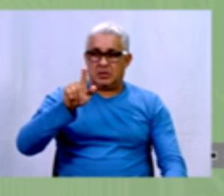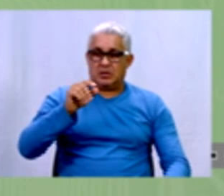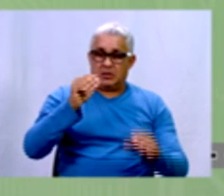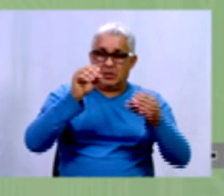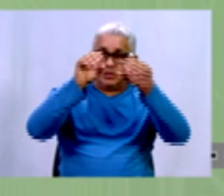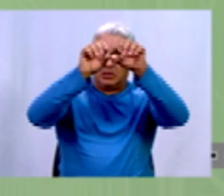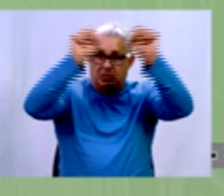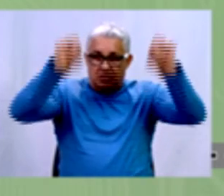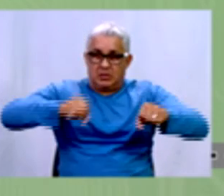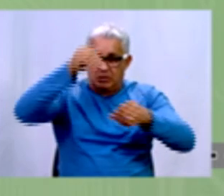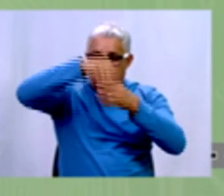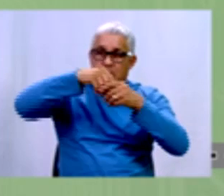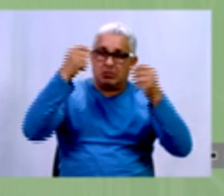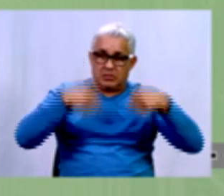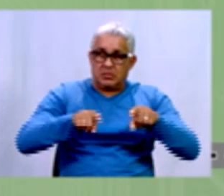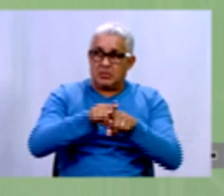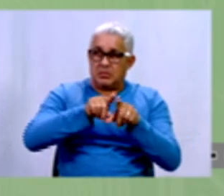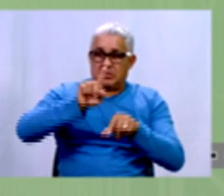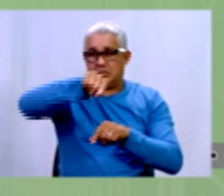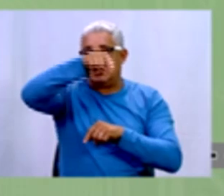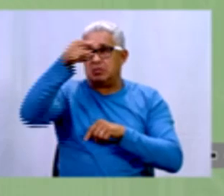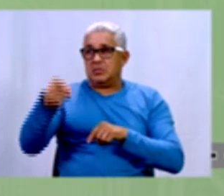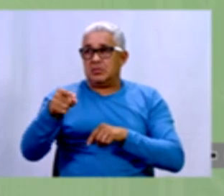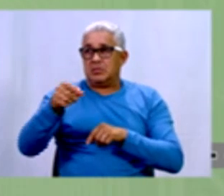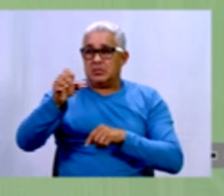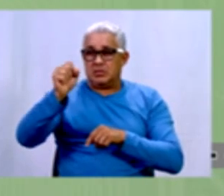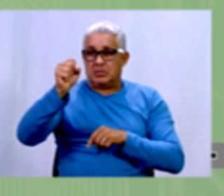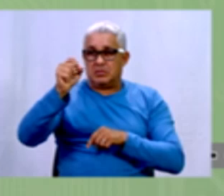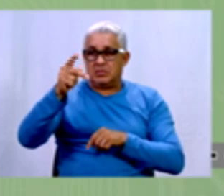sistema. Depois temos aqui o Sprint